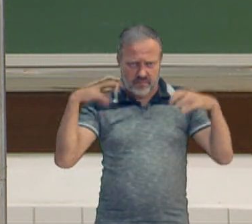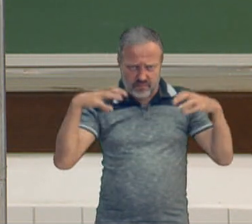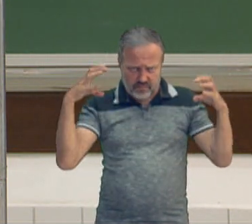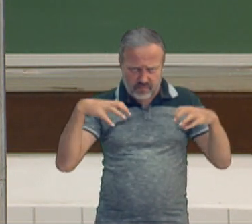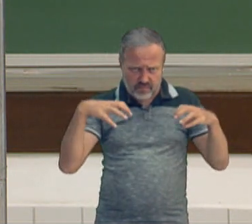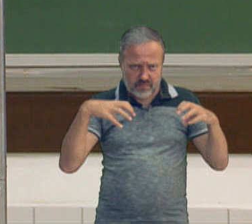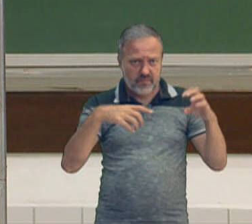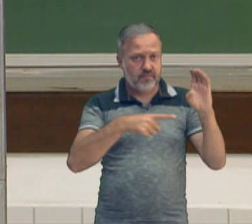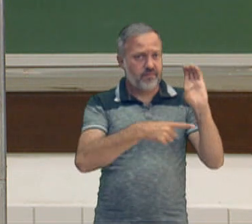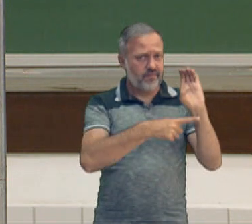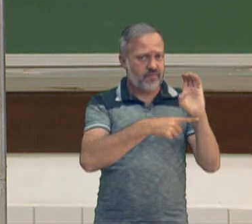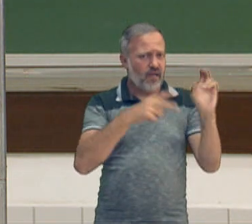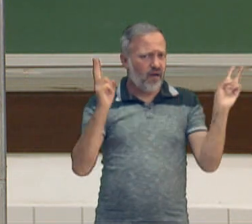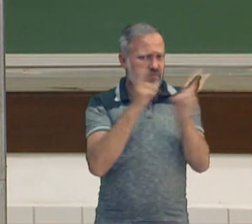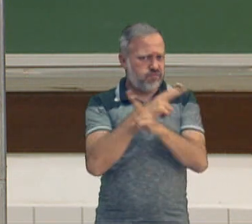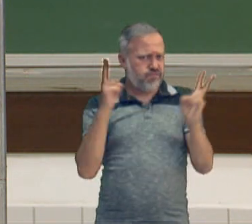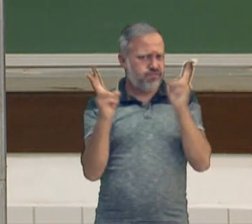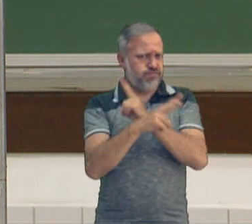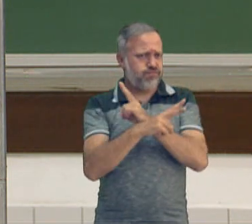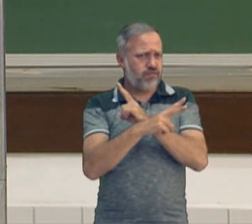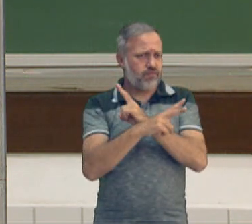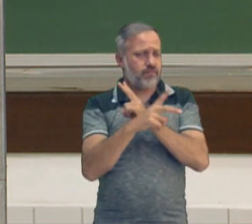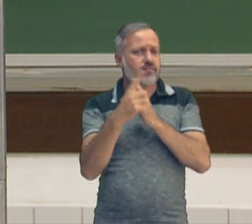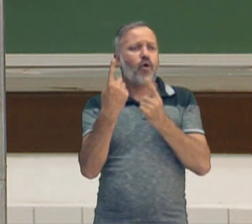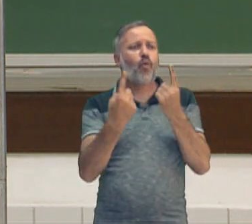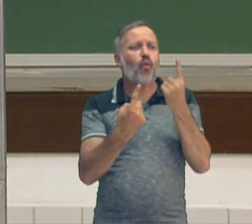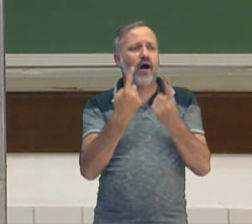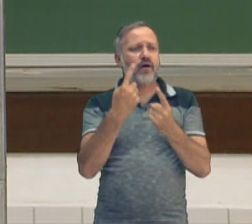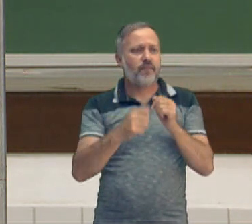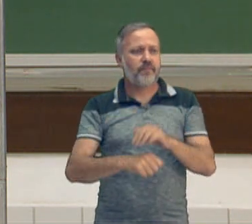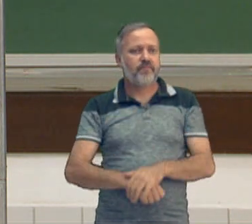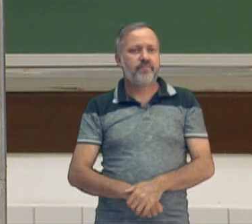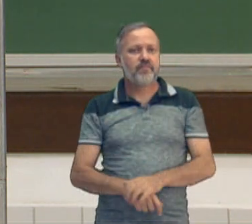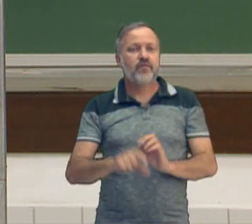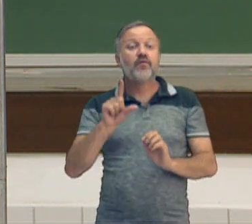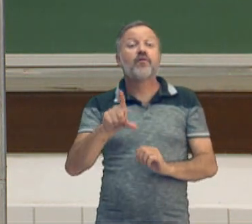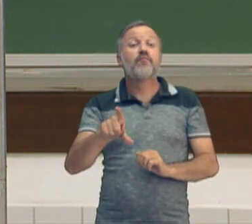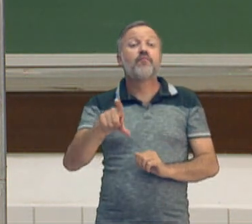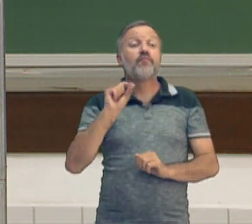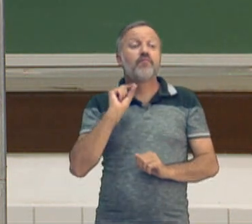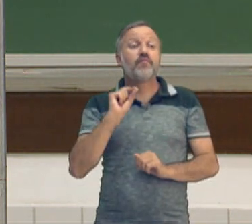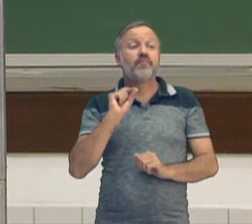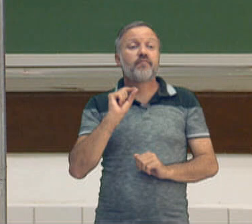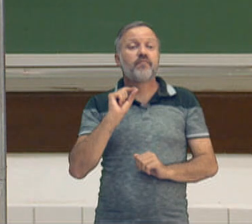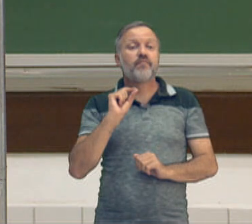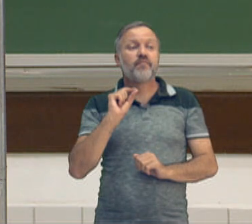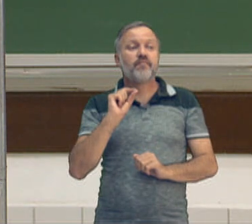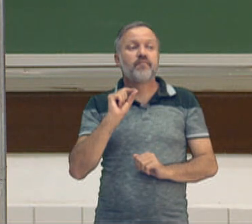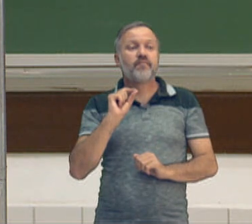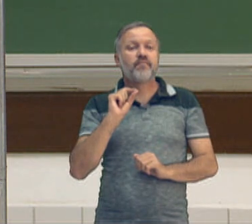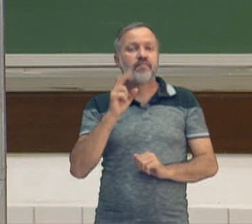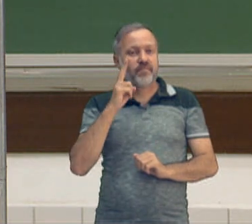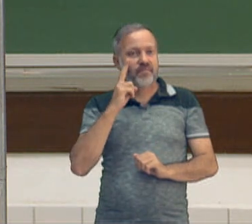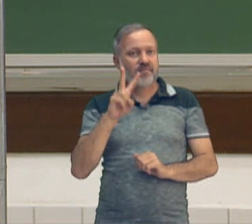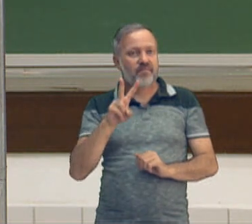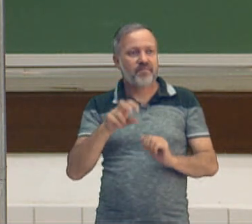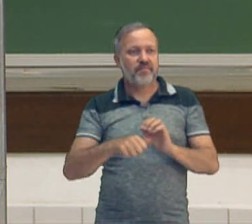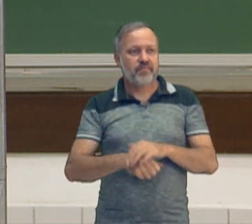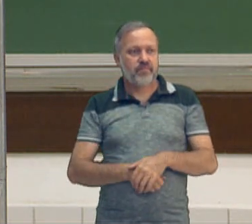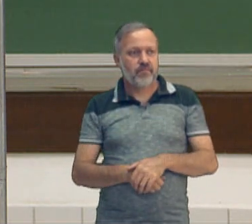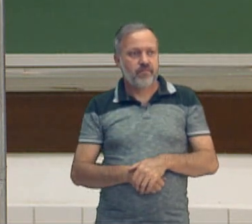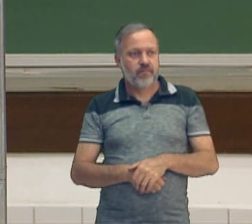C, tempestade. Qual é a resposta correta? O que você marcou? Será que você acertou? Vamos ver